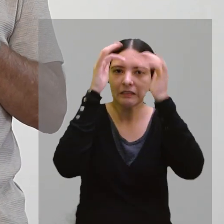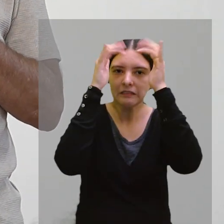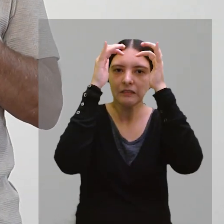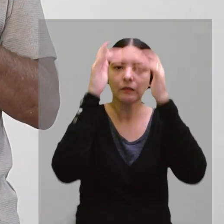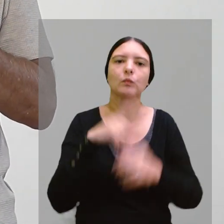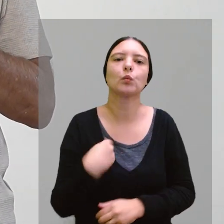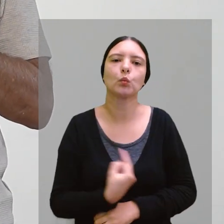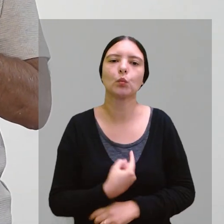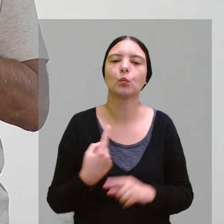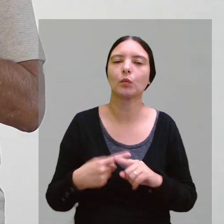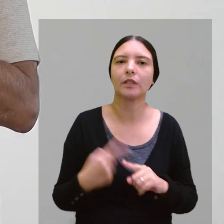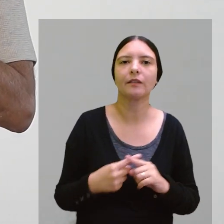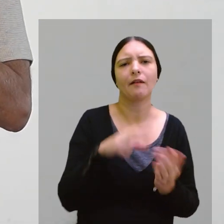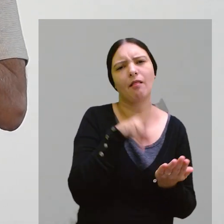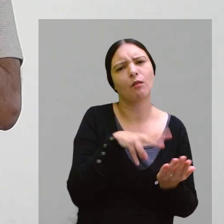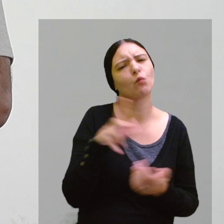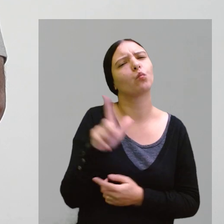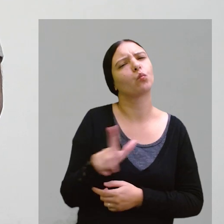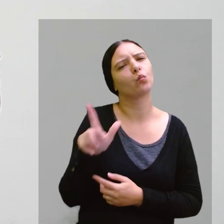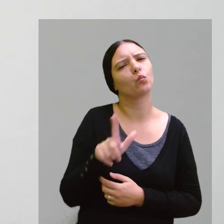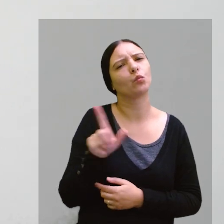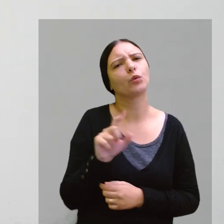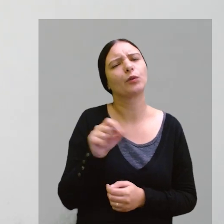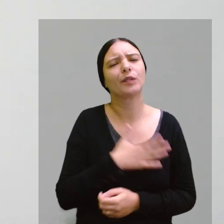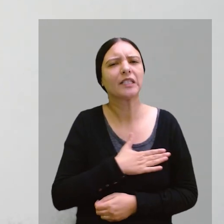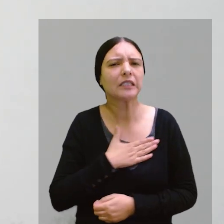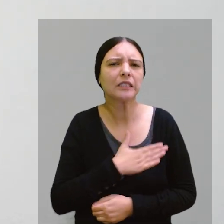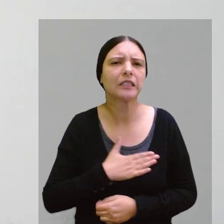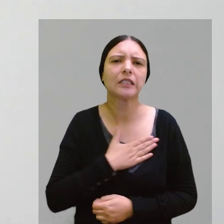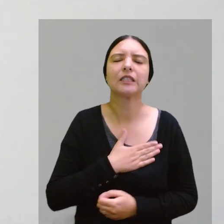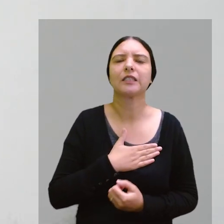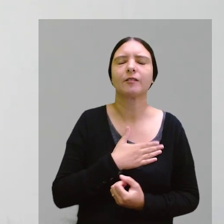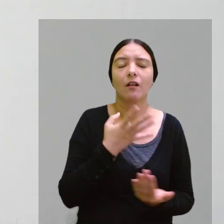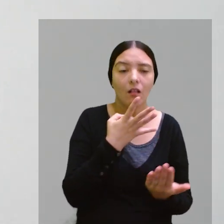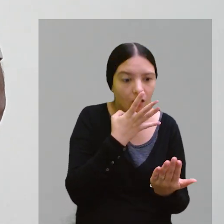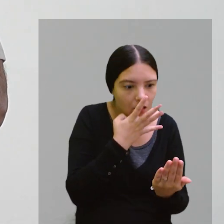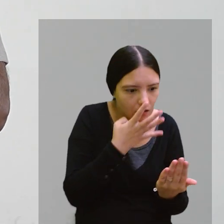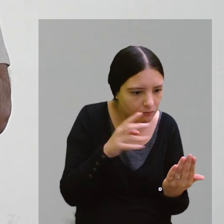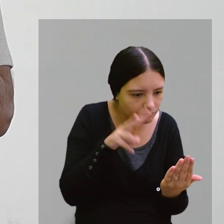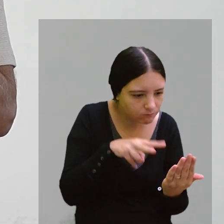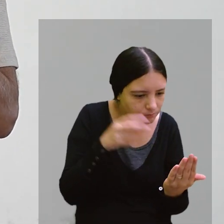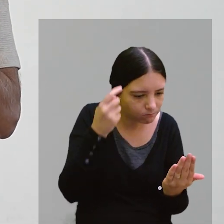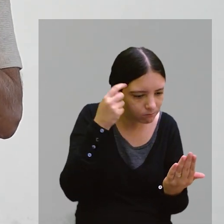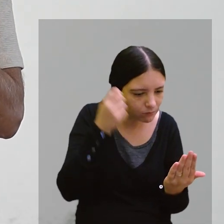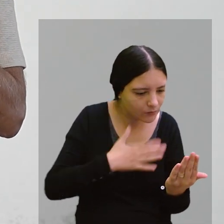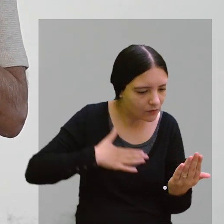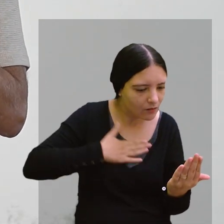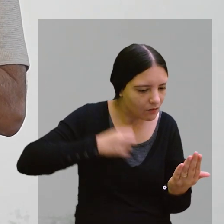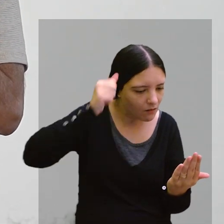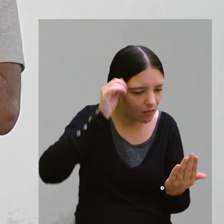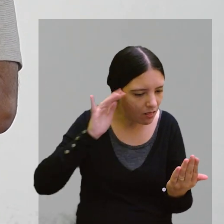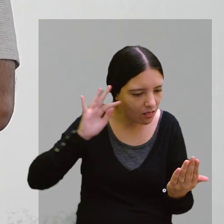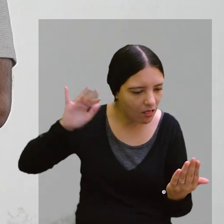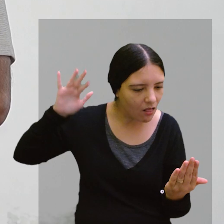cérebro. A leitura, é lógico, ela agrada, ela entretém a gente, ela faz a gente